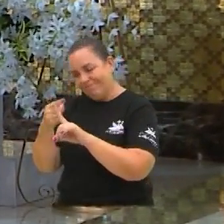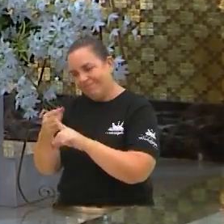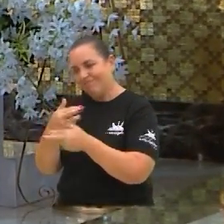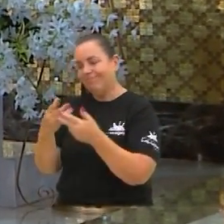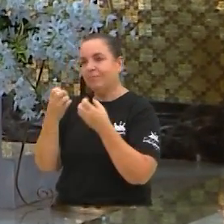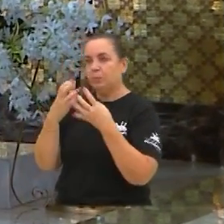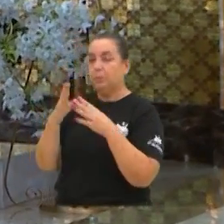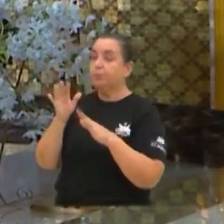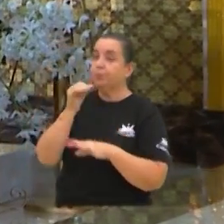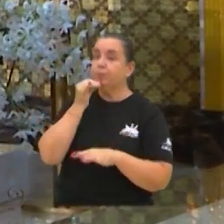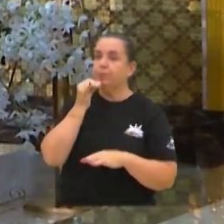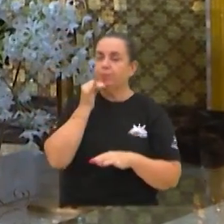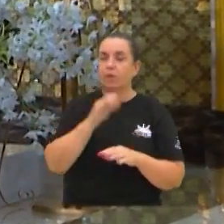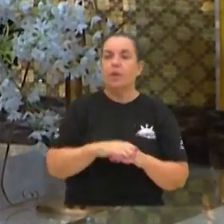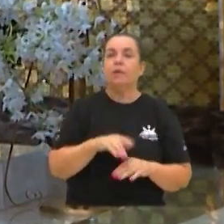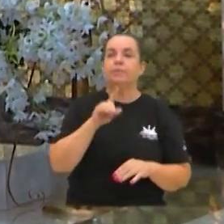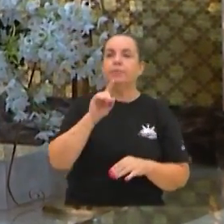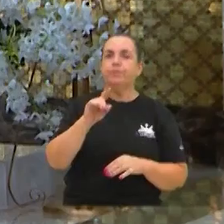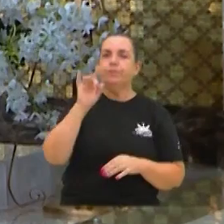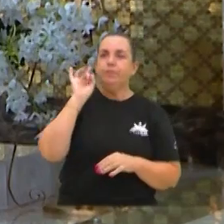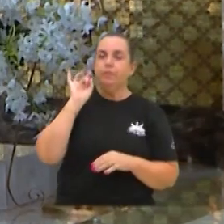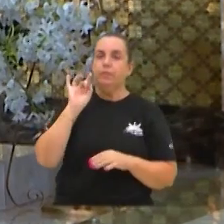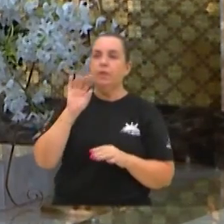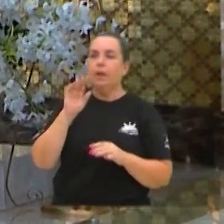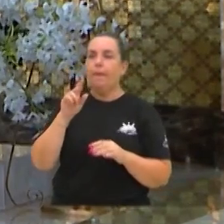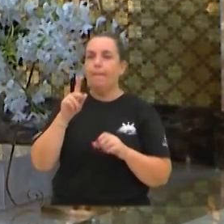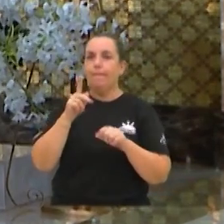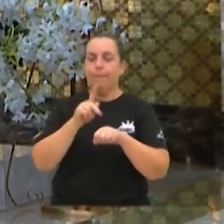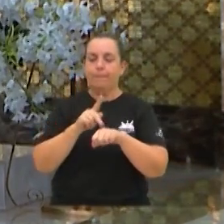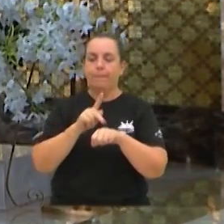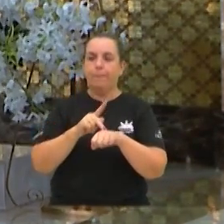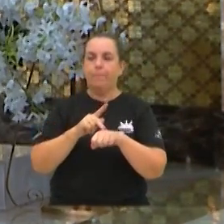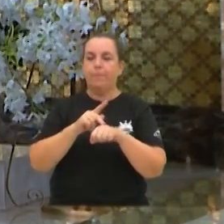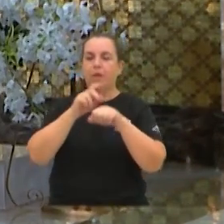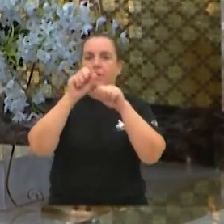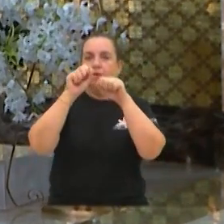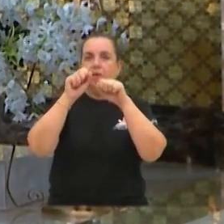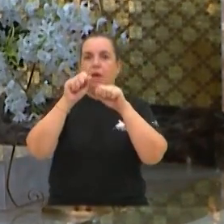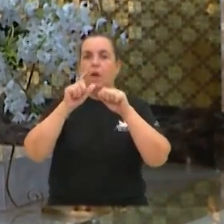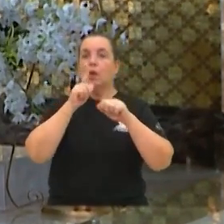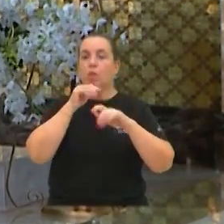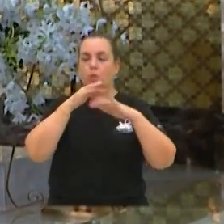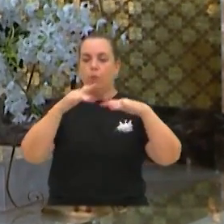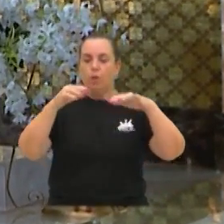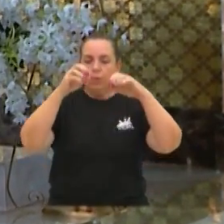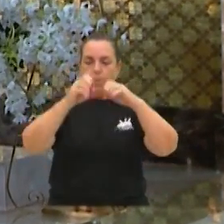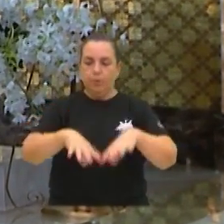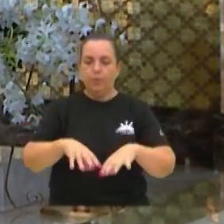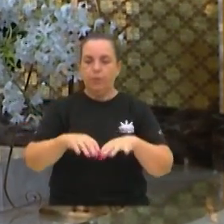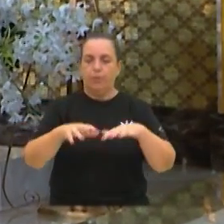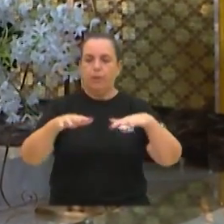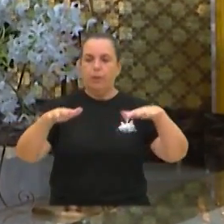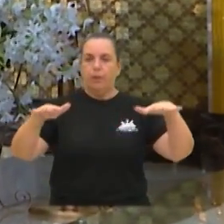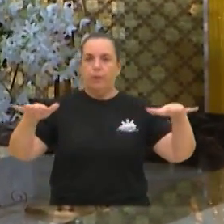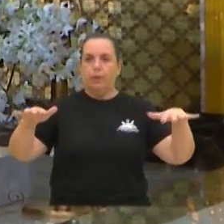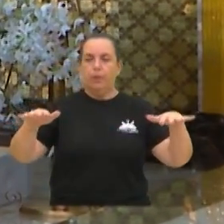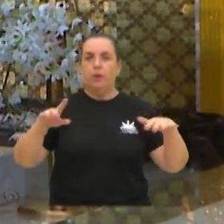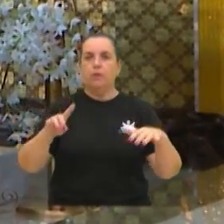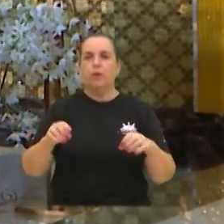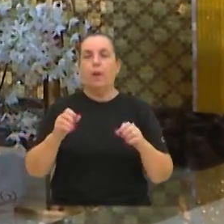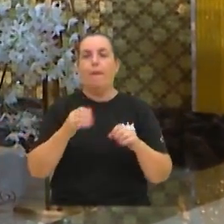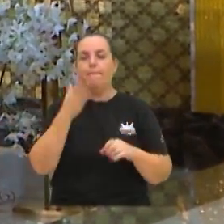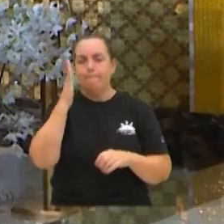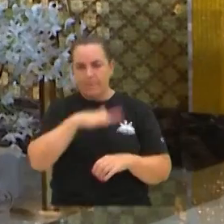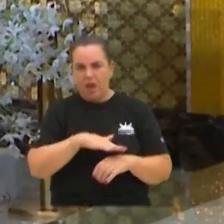Um exemplo: se você joga uma pedra no rio, vai criando ondas. Você faz uma coisa má, gera